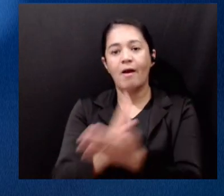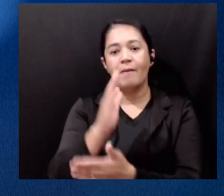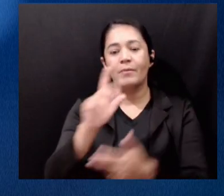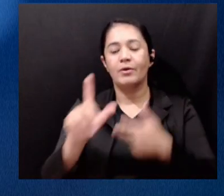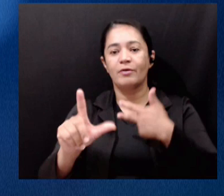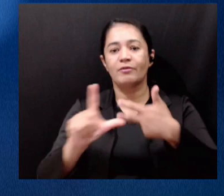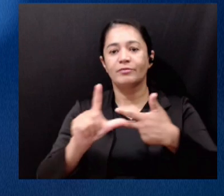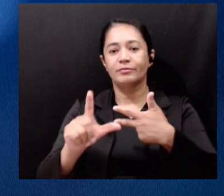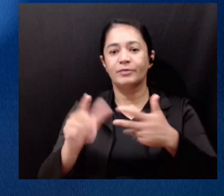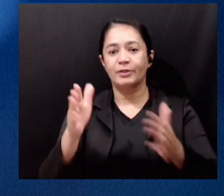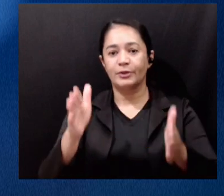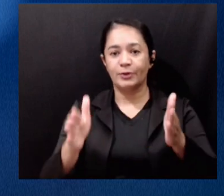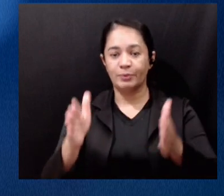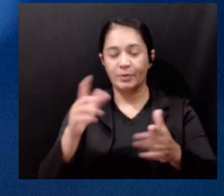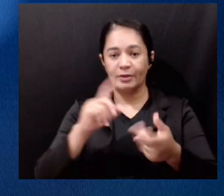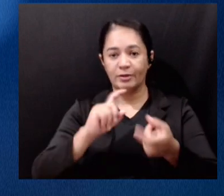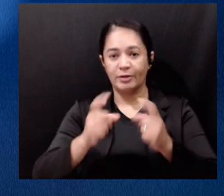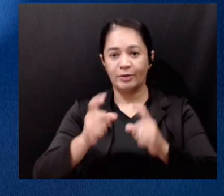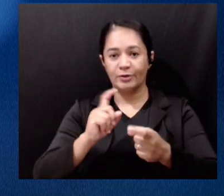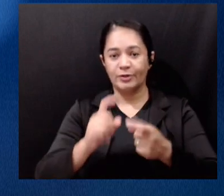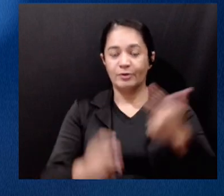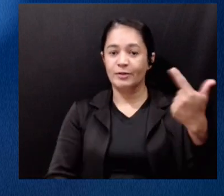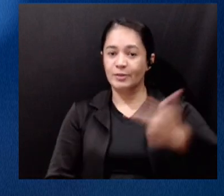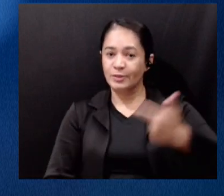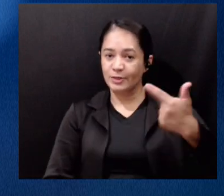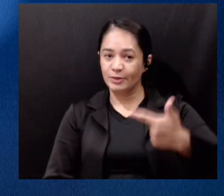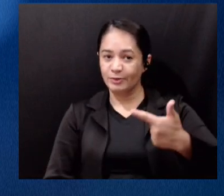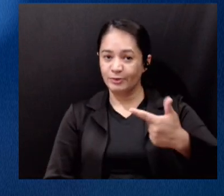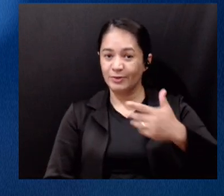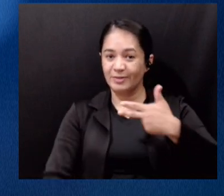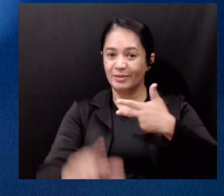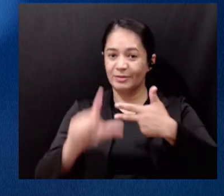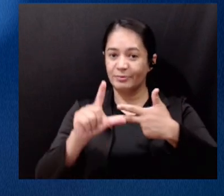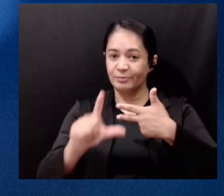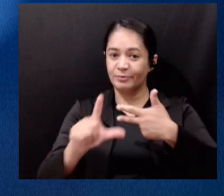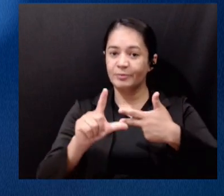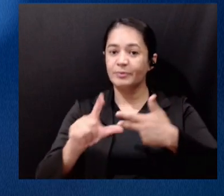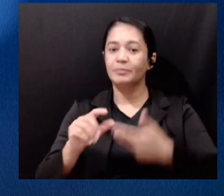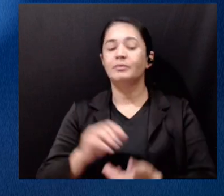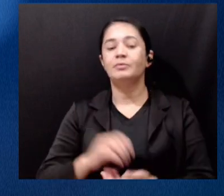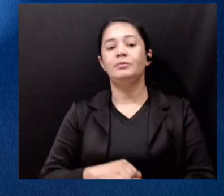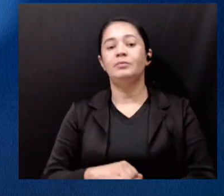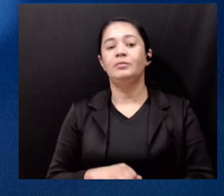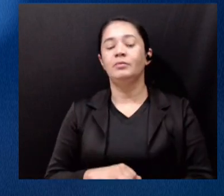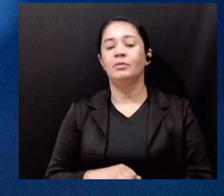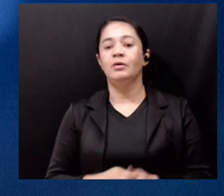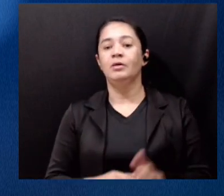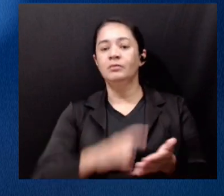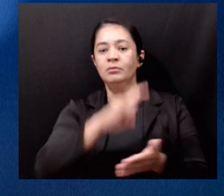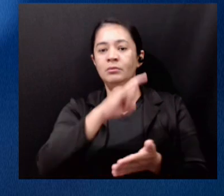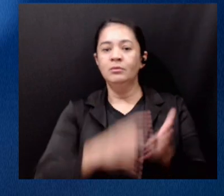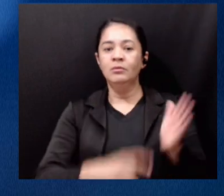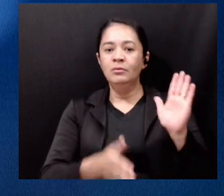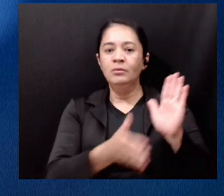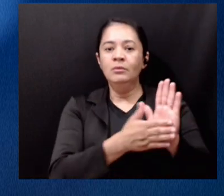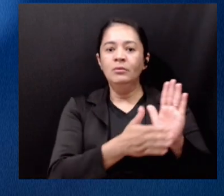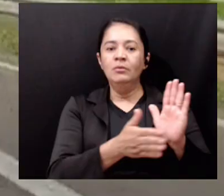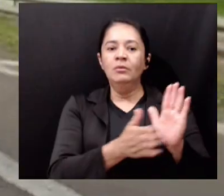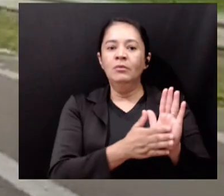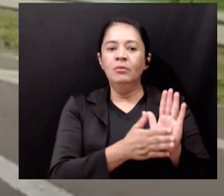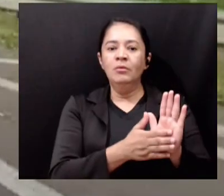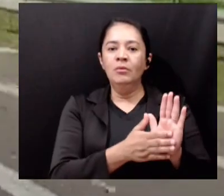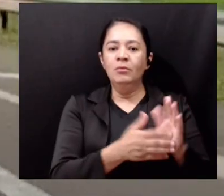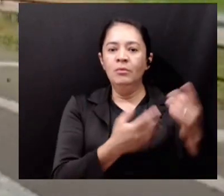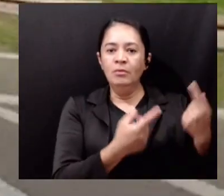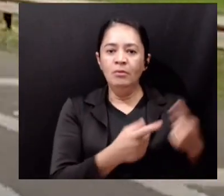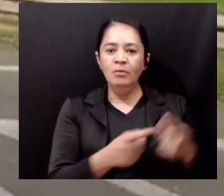2ª reunião ordinária da Casa de Leis Campineira. O documento protesta contra a concessionária Colinas Via Ápia